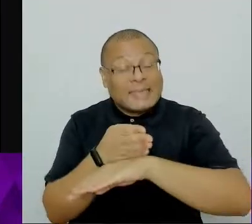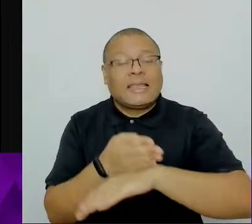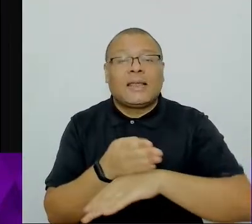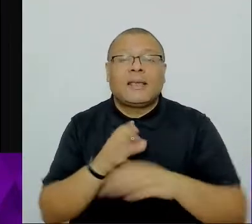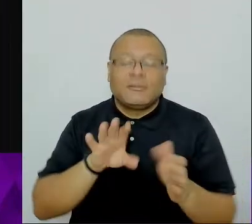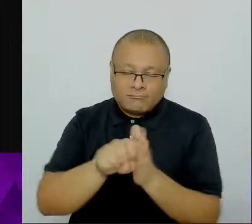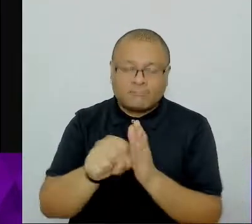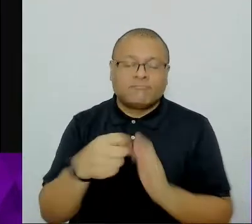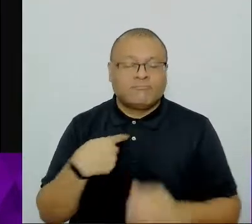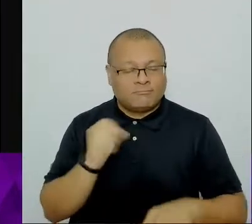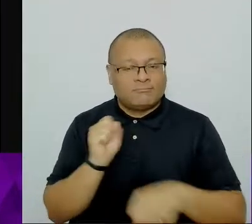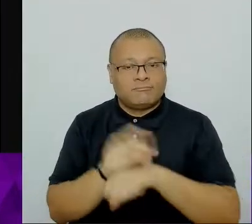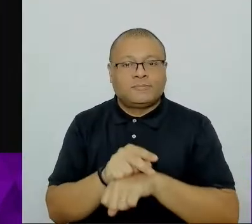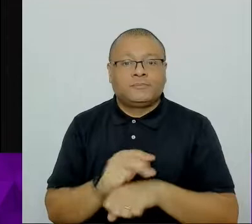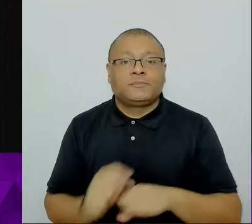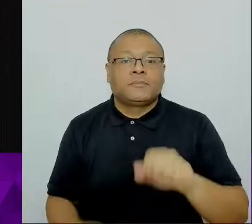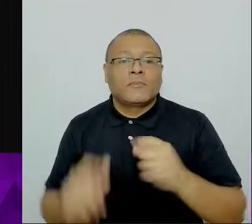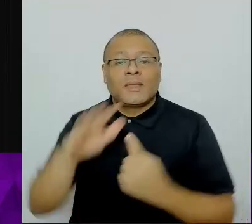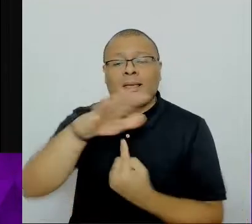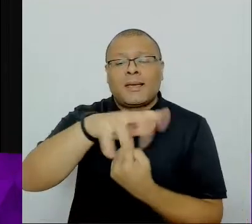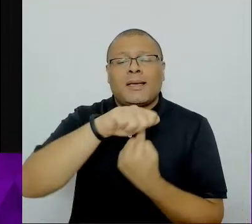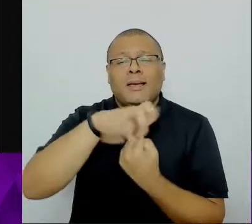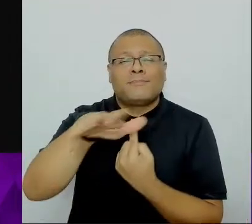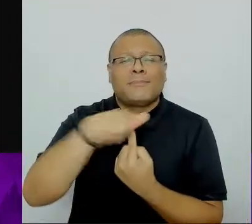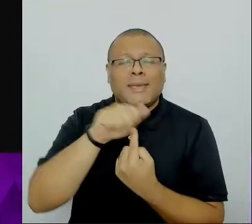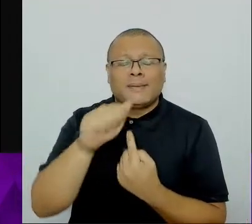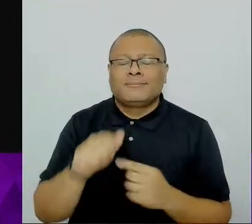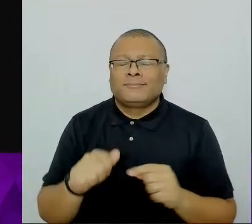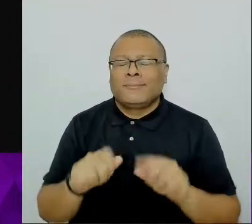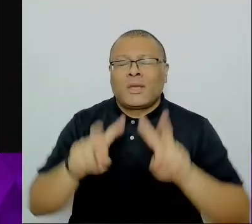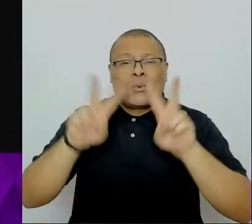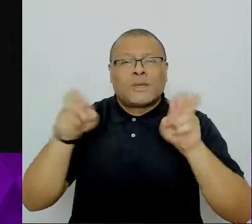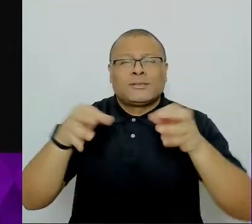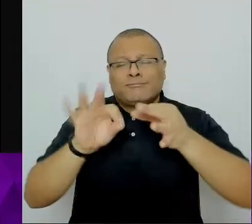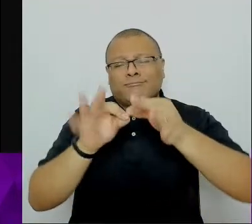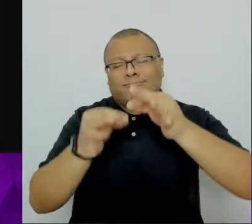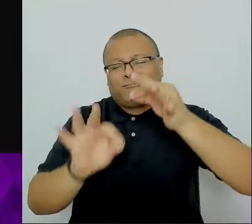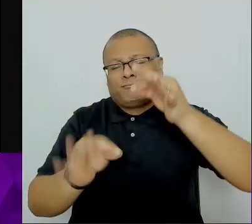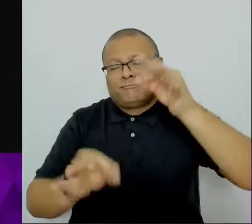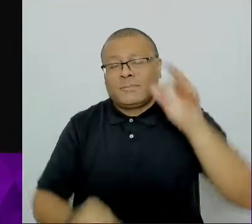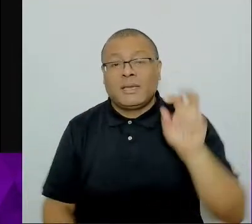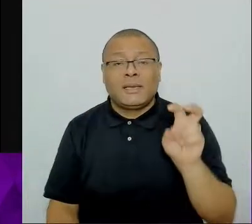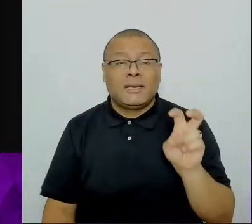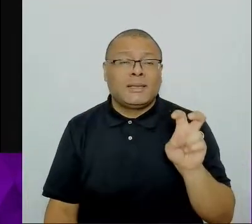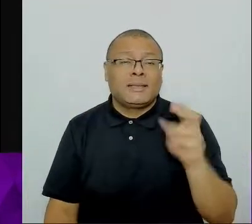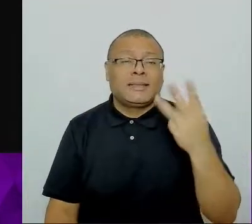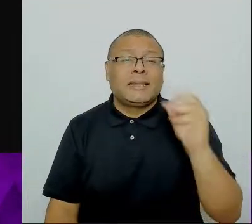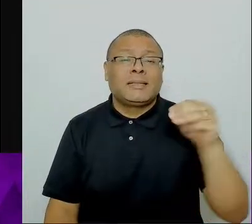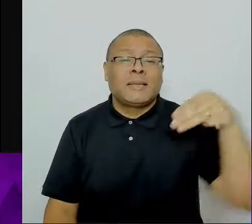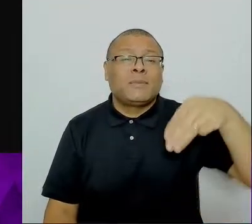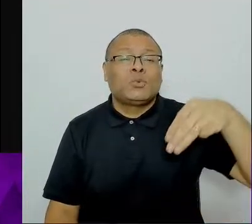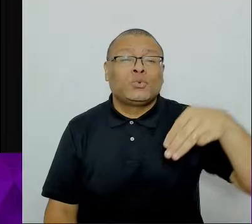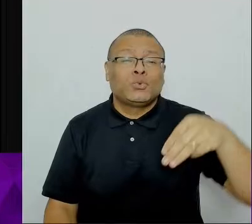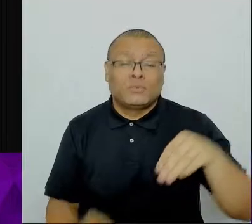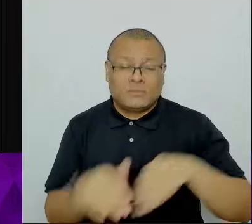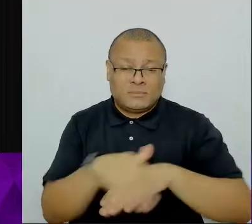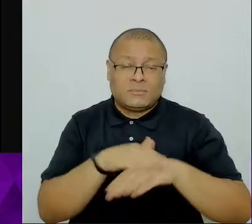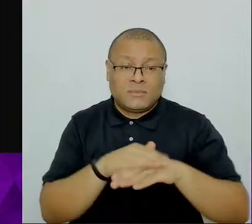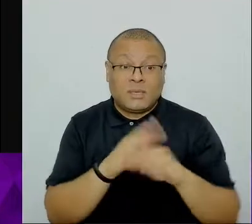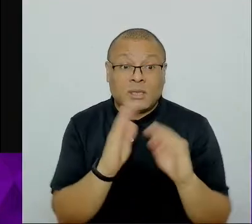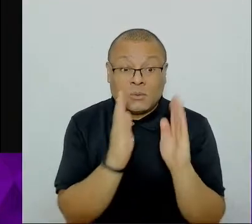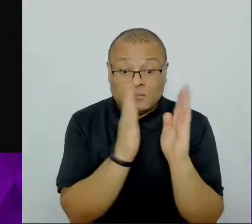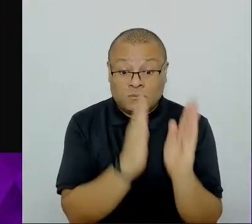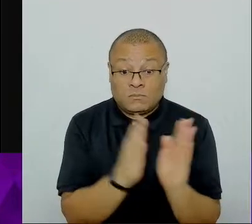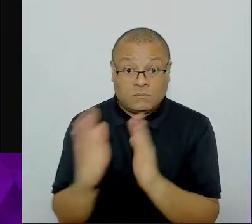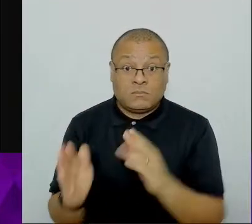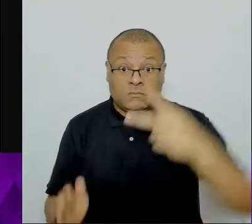né? API é um tema muito extenso e a gente tem 35 minutos para conversar. Então, eu separei a palestra em dois